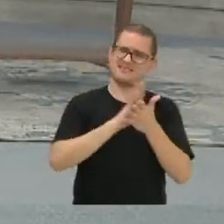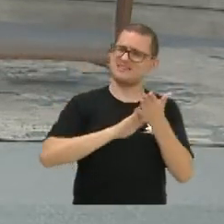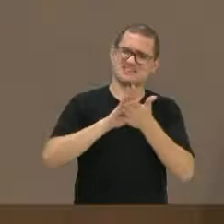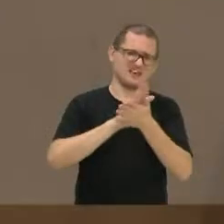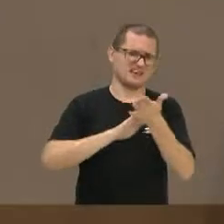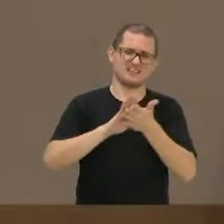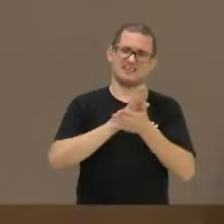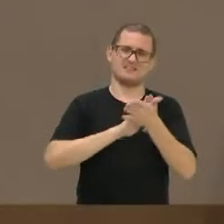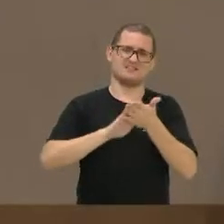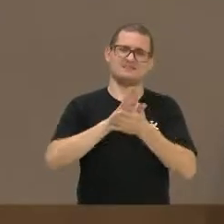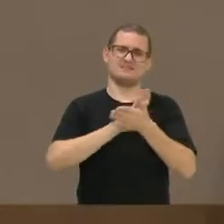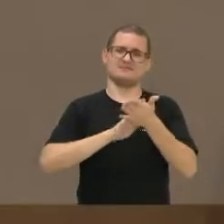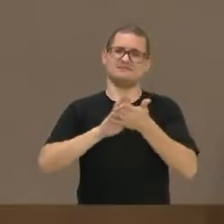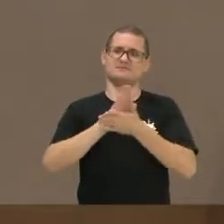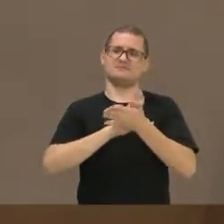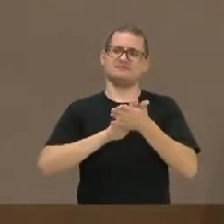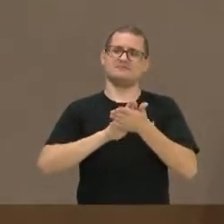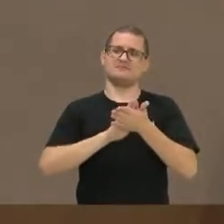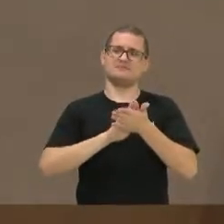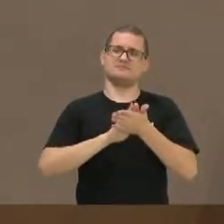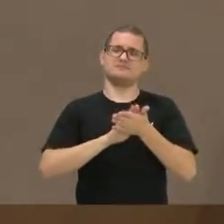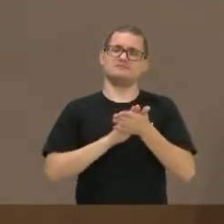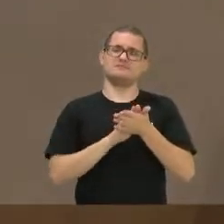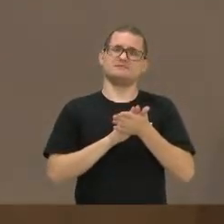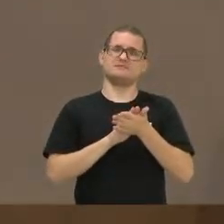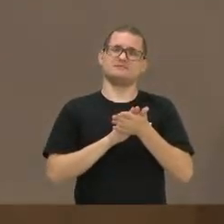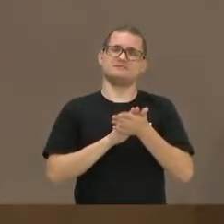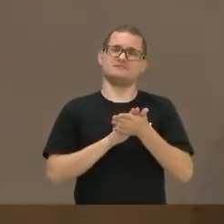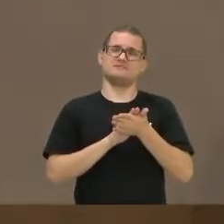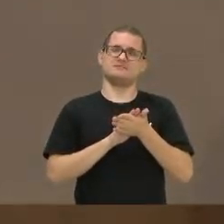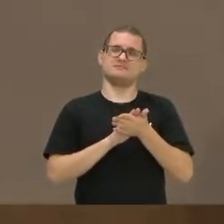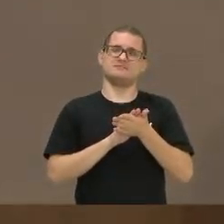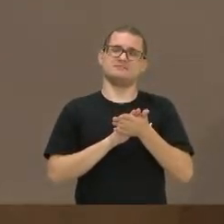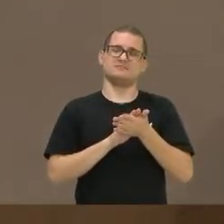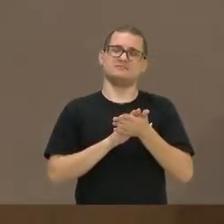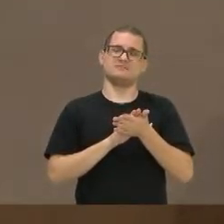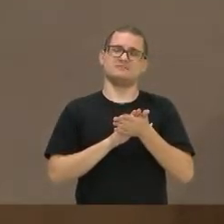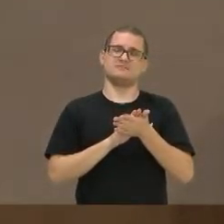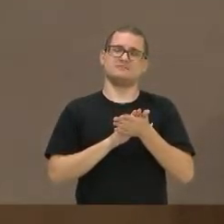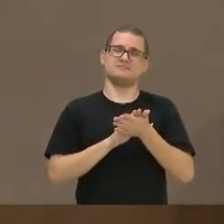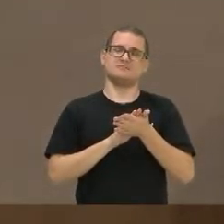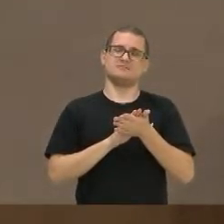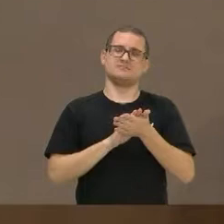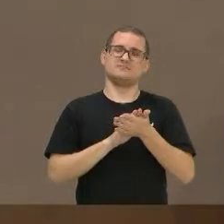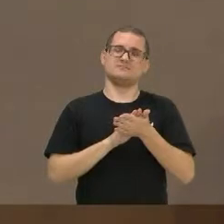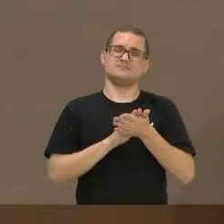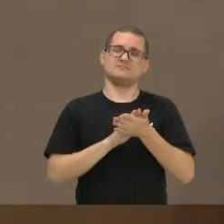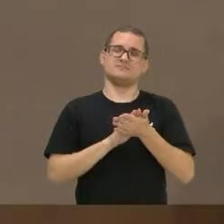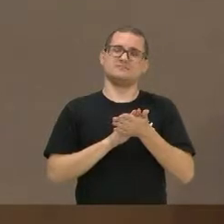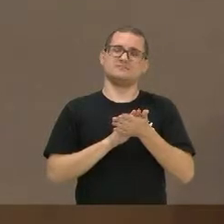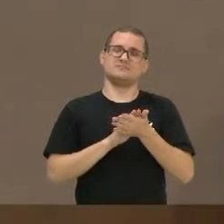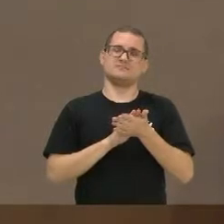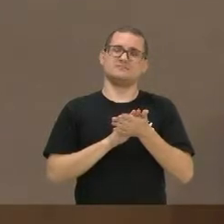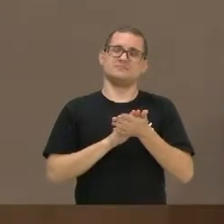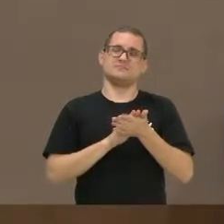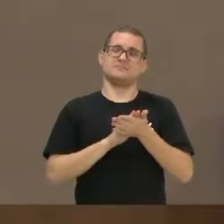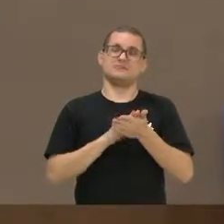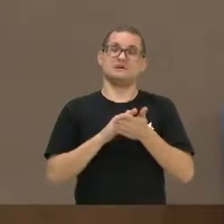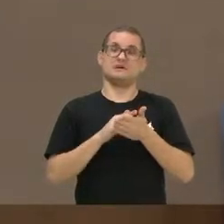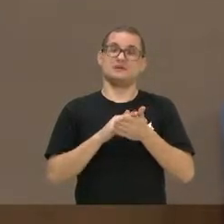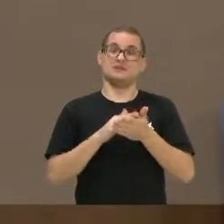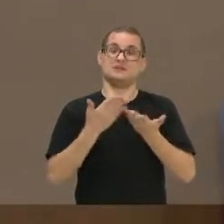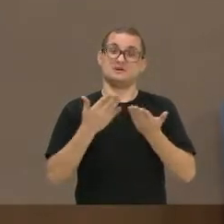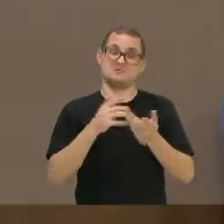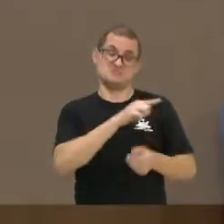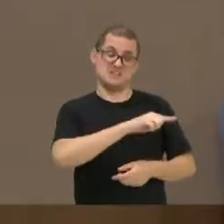é o ou seja e haverá para os